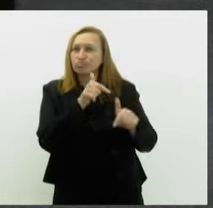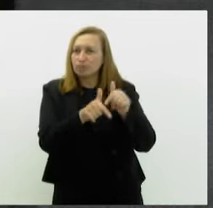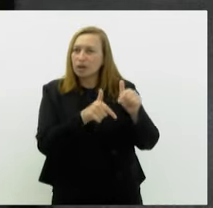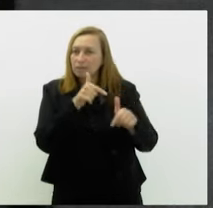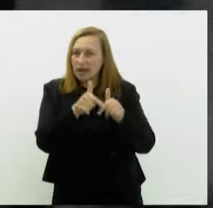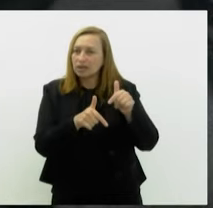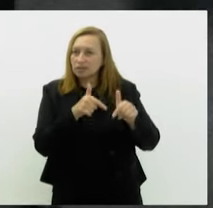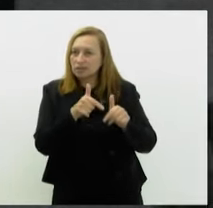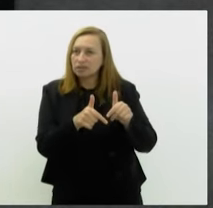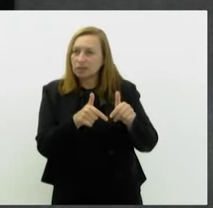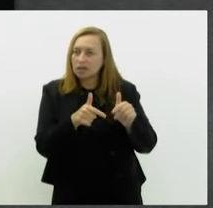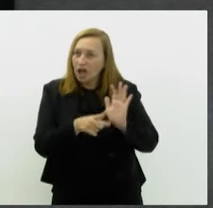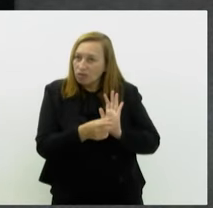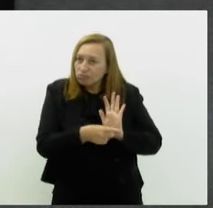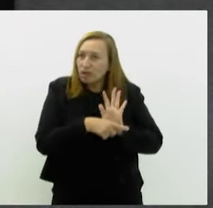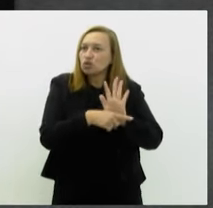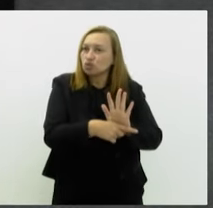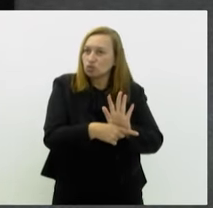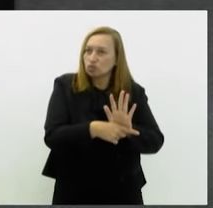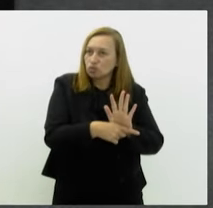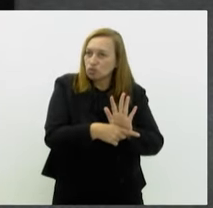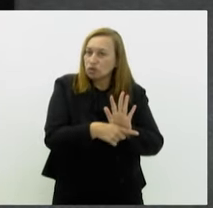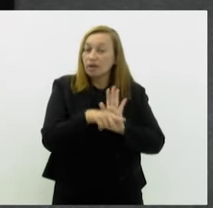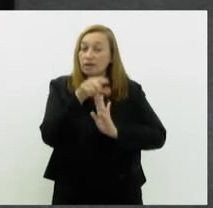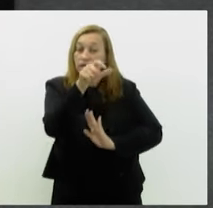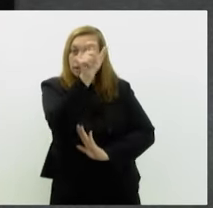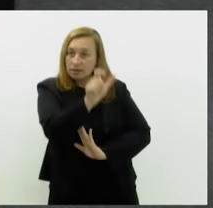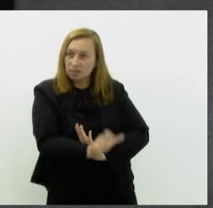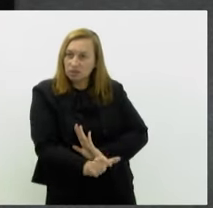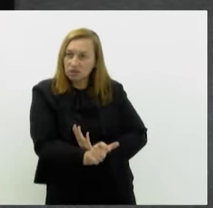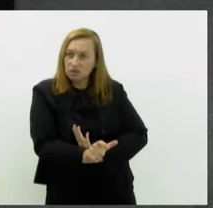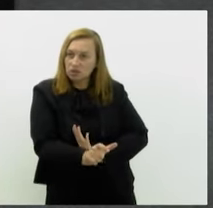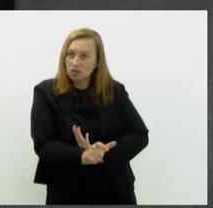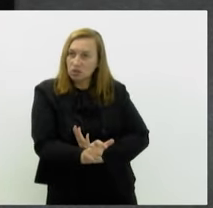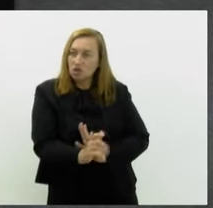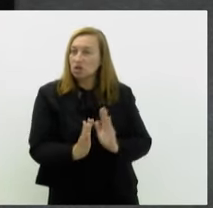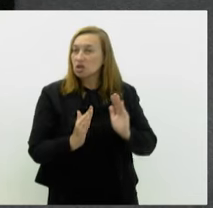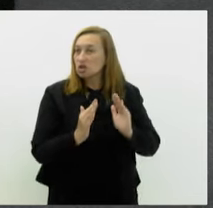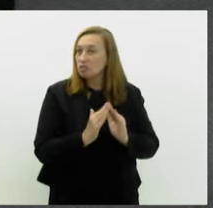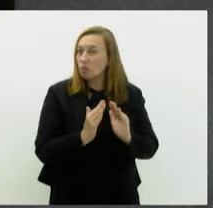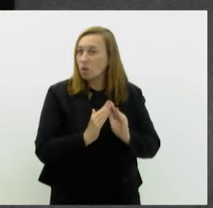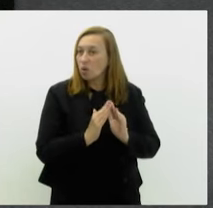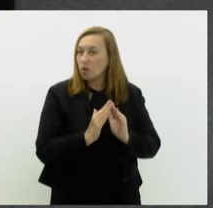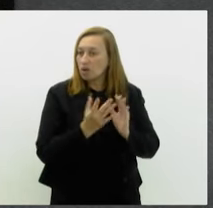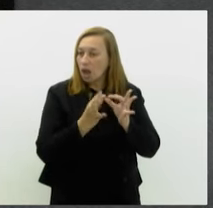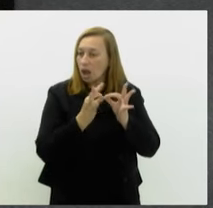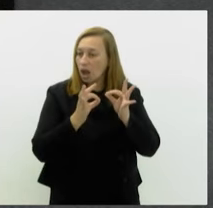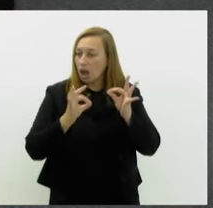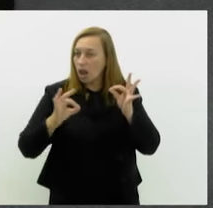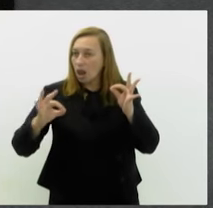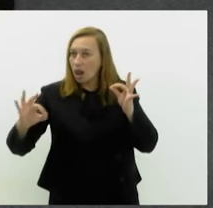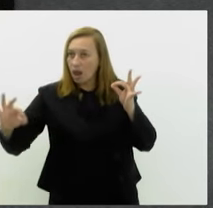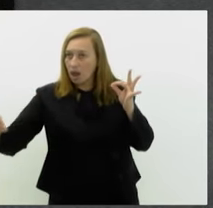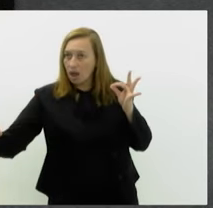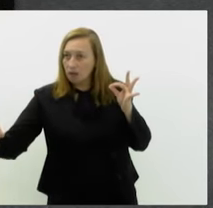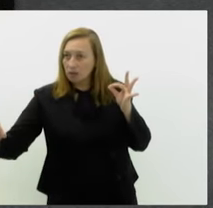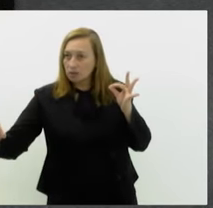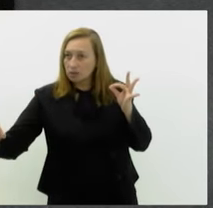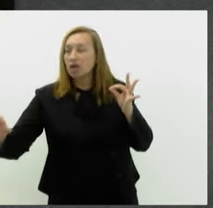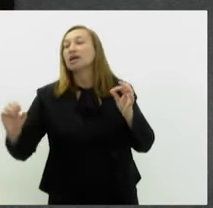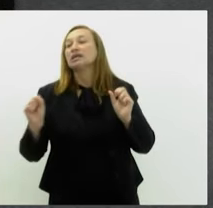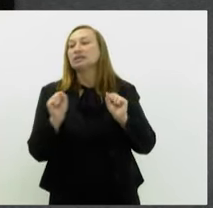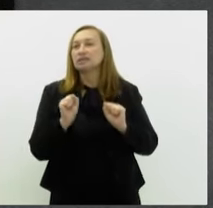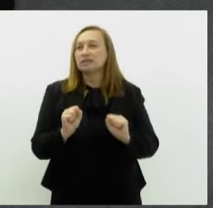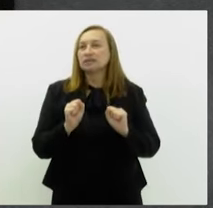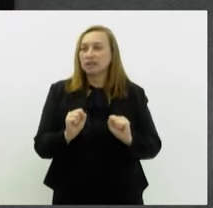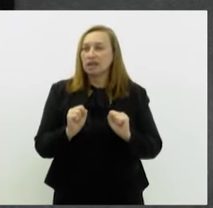de que essa pessoa que mora num local mais distante, ela tenha